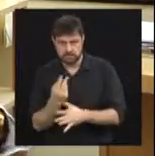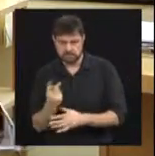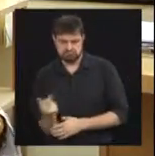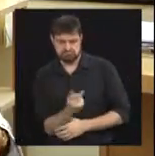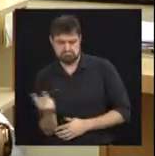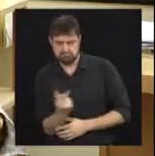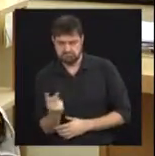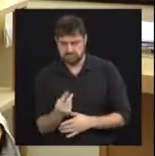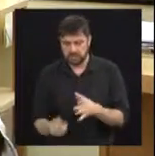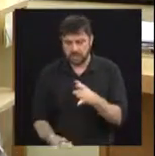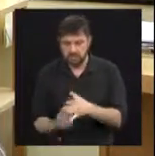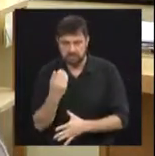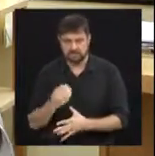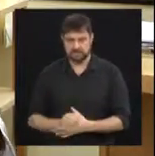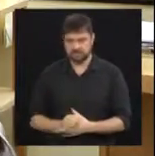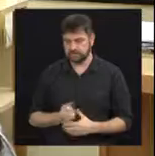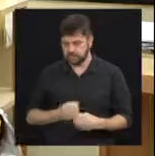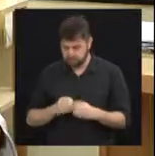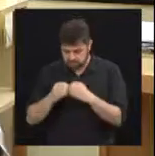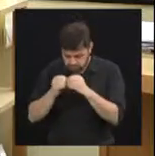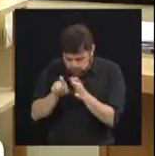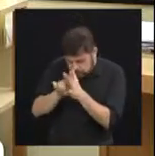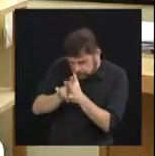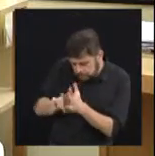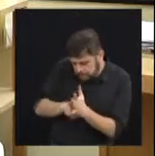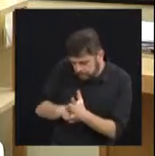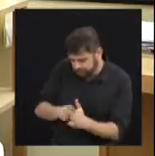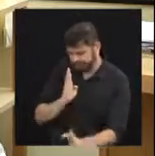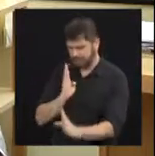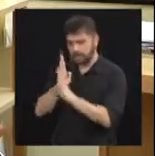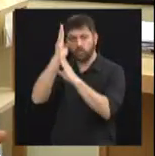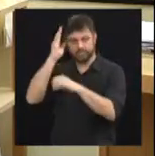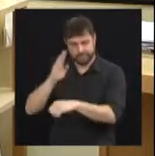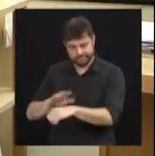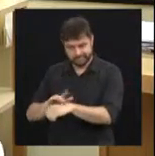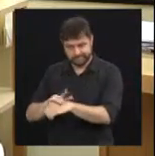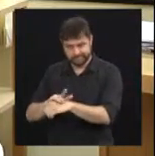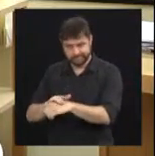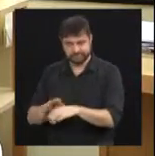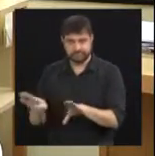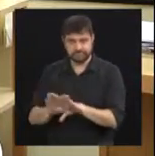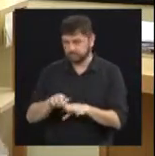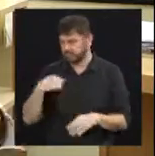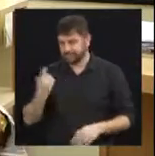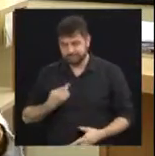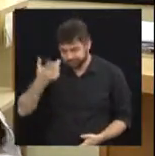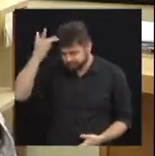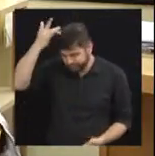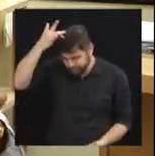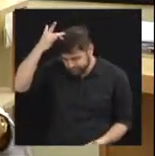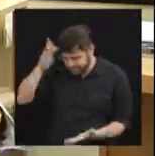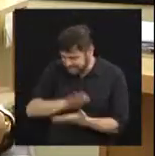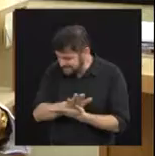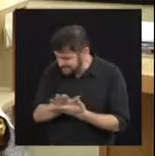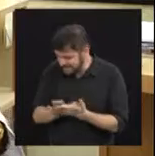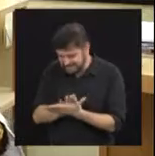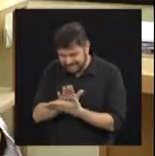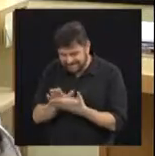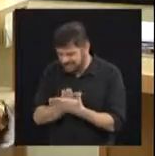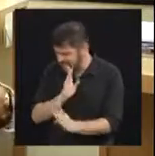podem surgir algumas alterações nos exames de rotina que nós solicitamos e em algumas situações pode ocorrer de não